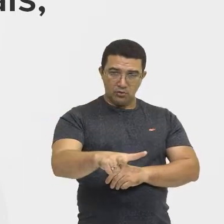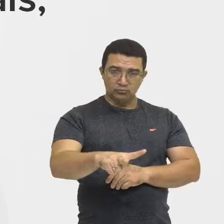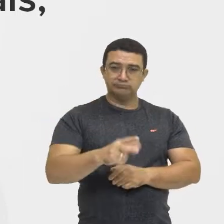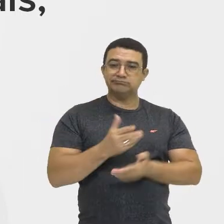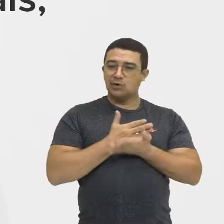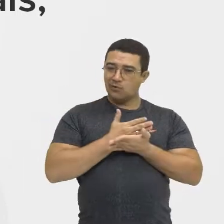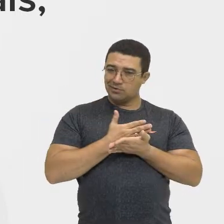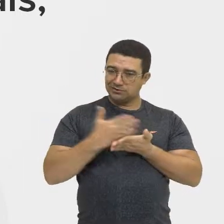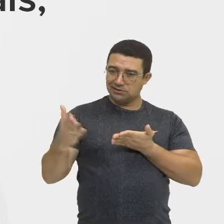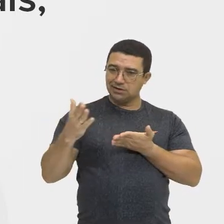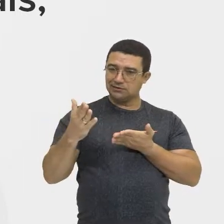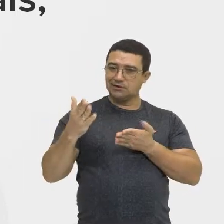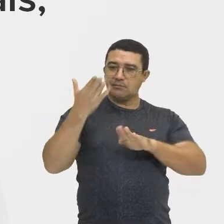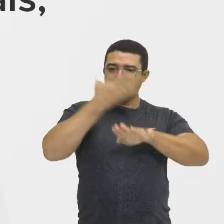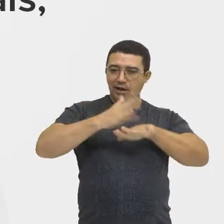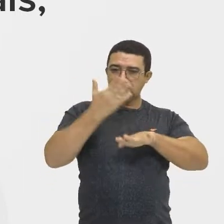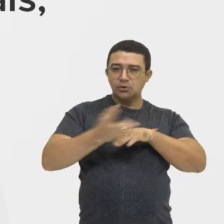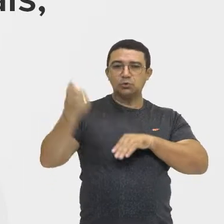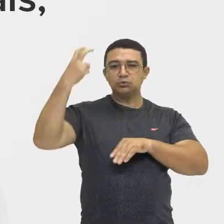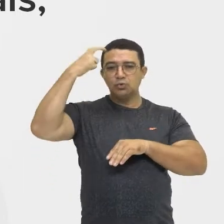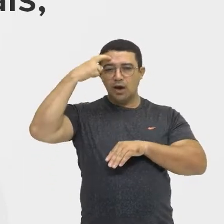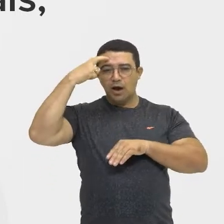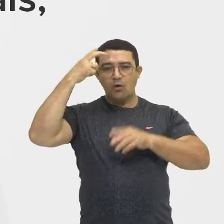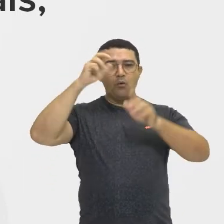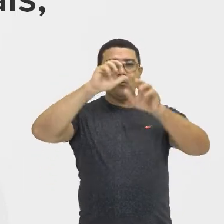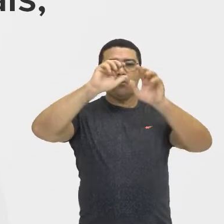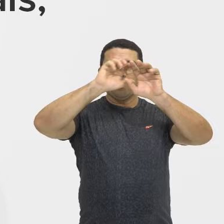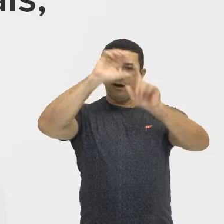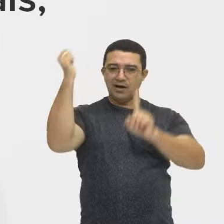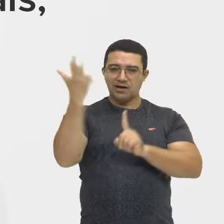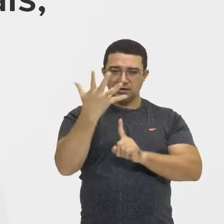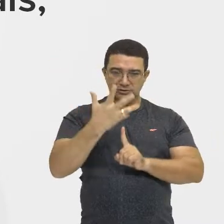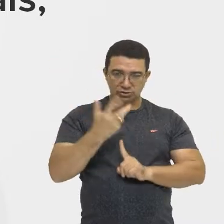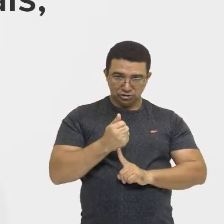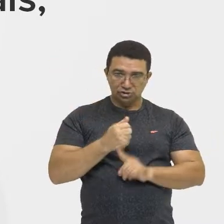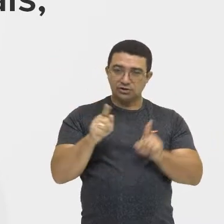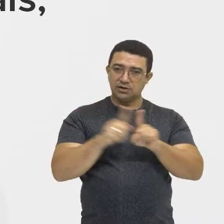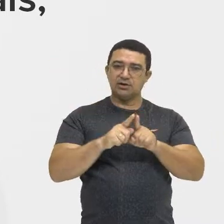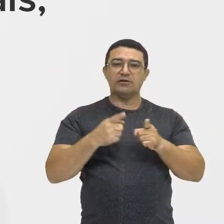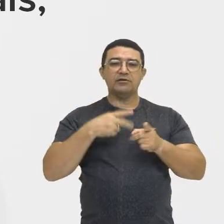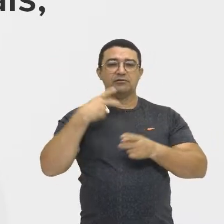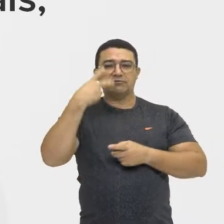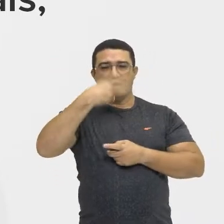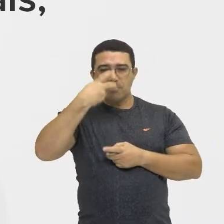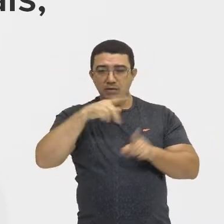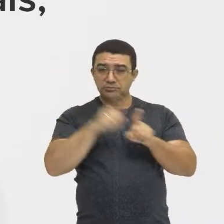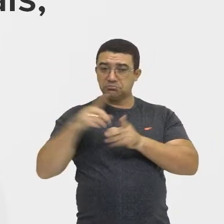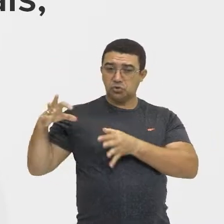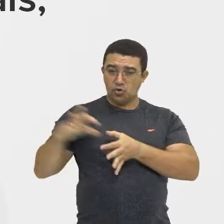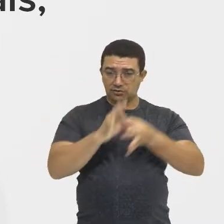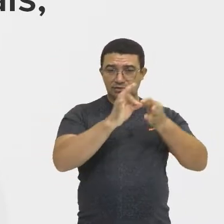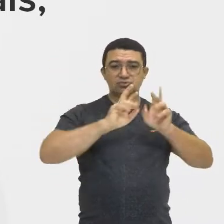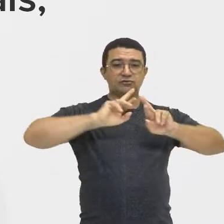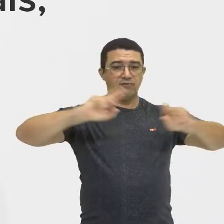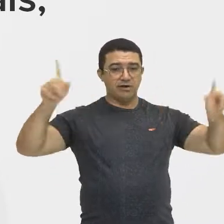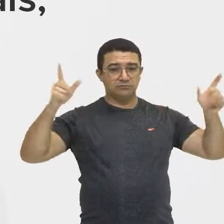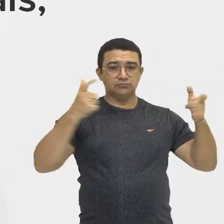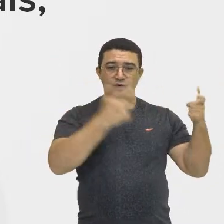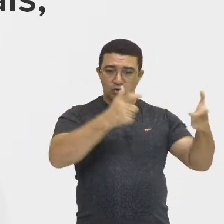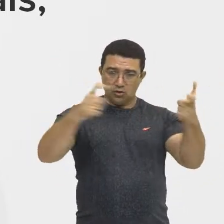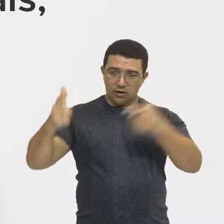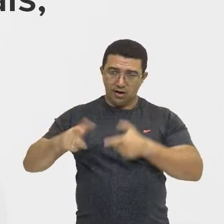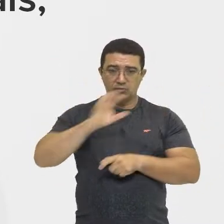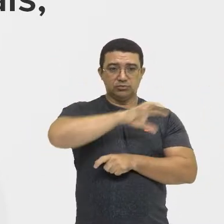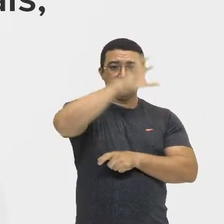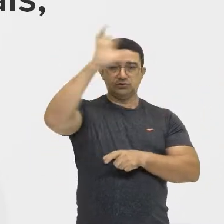partir das práticas culturais, artísticas e verbais, em contextos diversos, locais, né, regionais